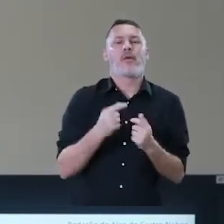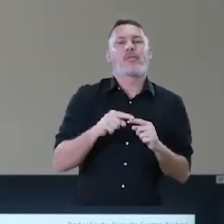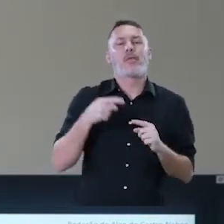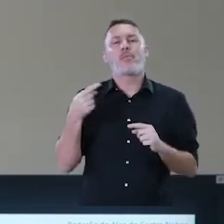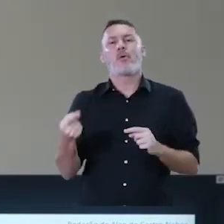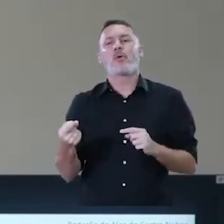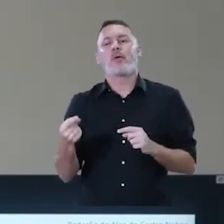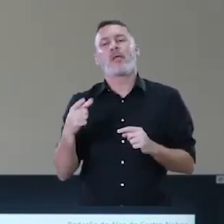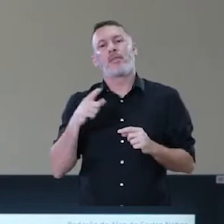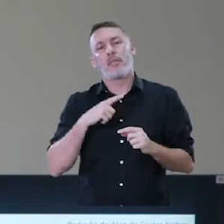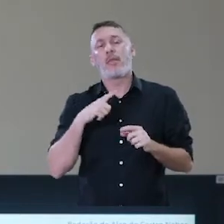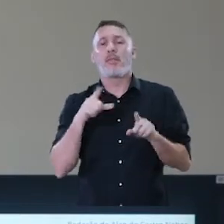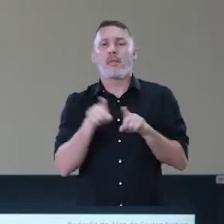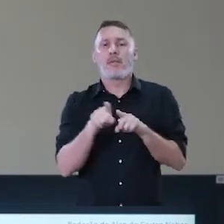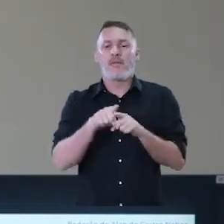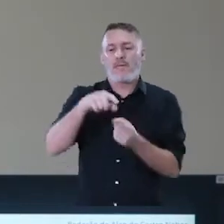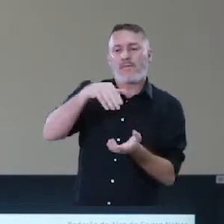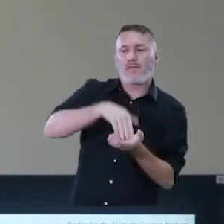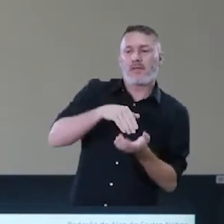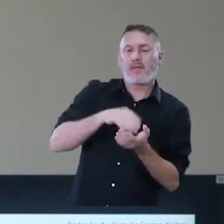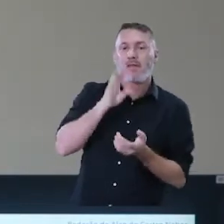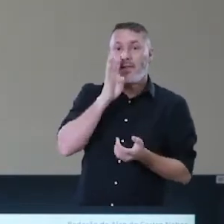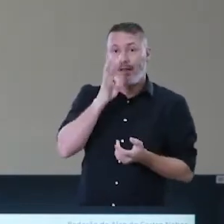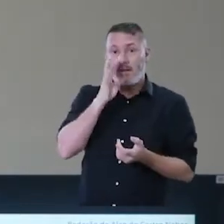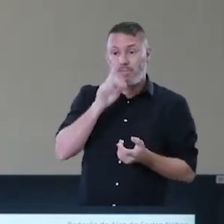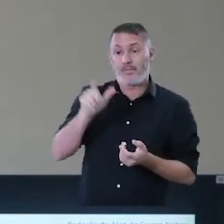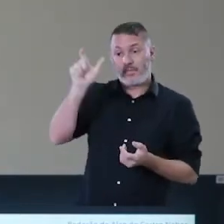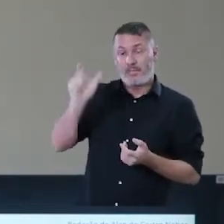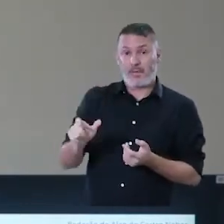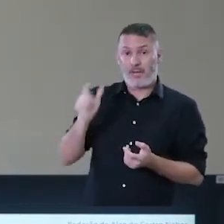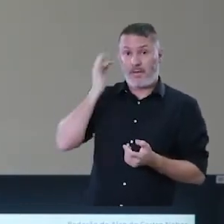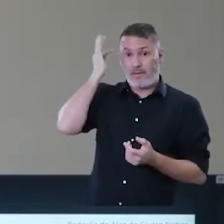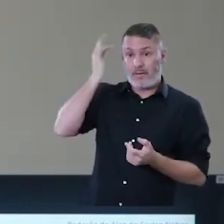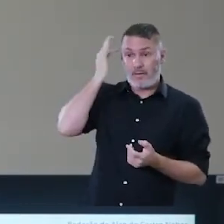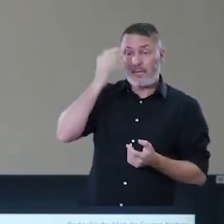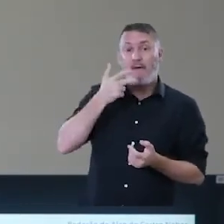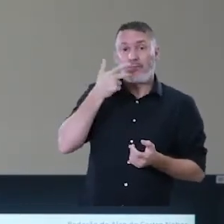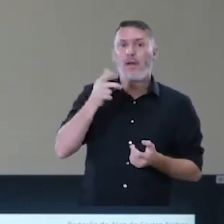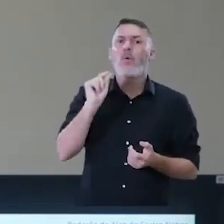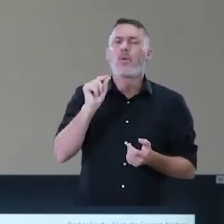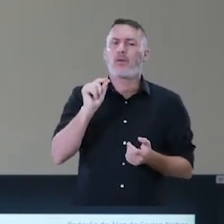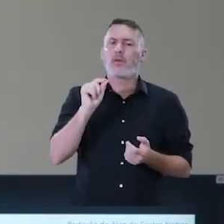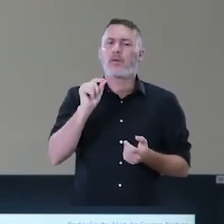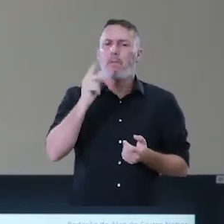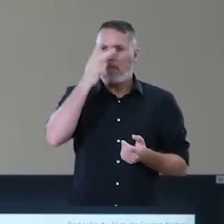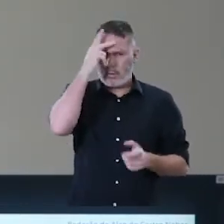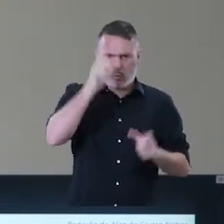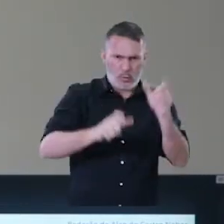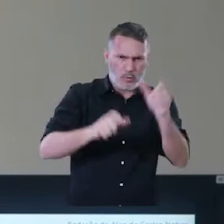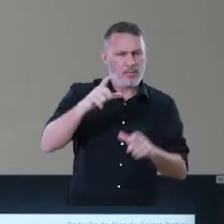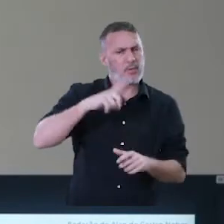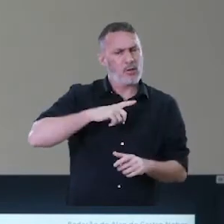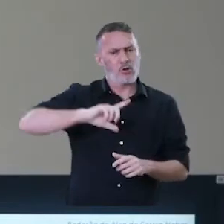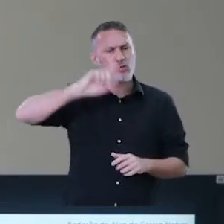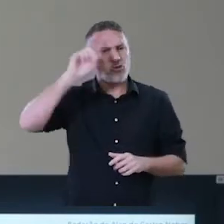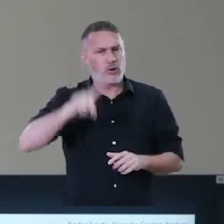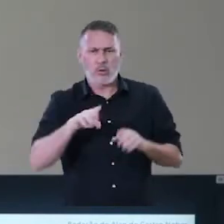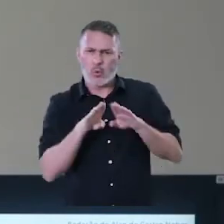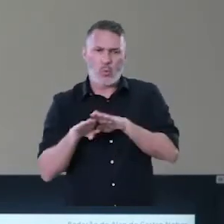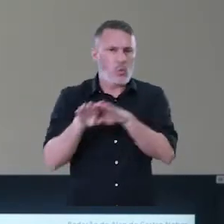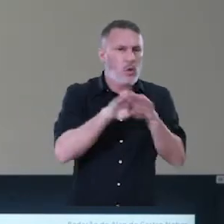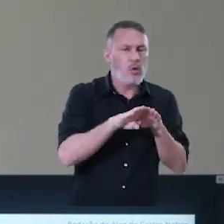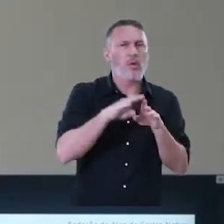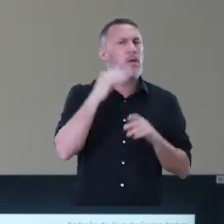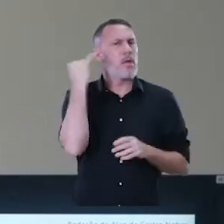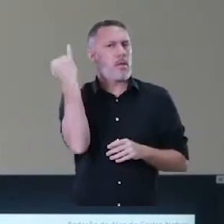eu posso utilizar depois como uma crítica. São Tomás de Aquino diz o seguinte, que todos os indivíduos possuem o mesmo direito, possuem a